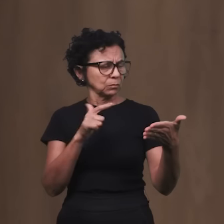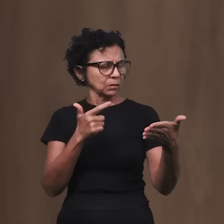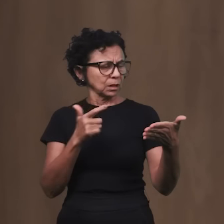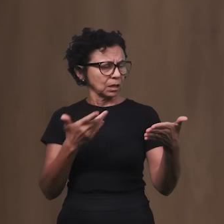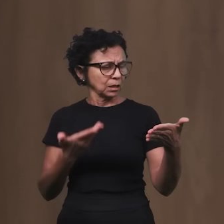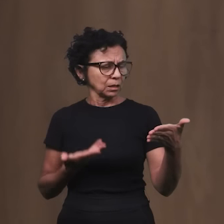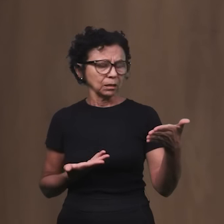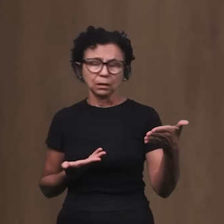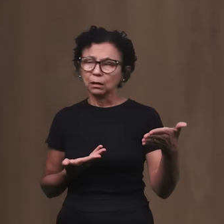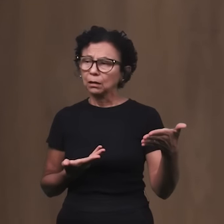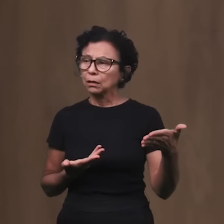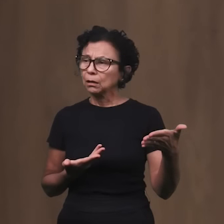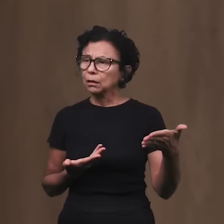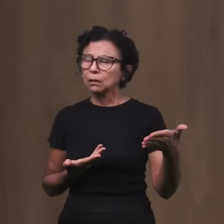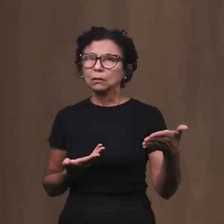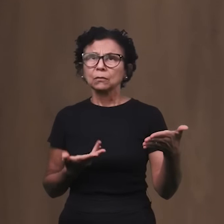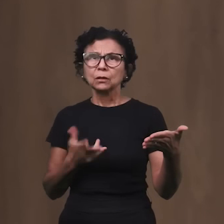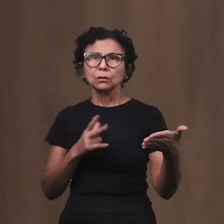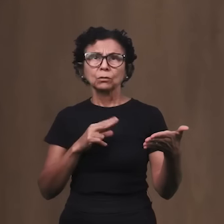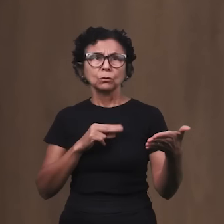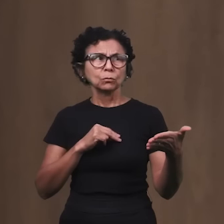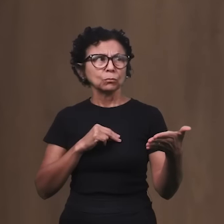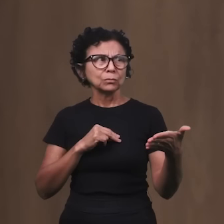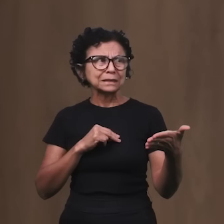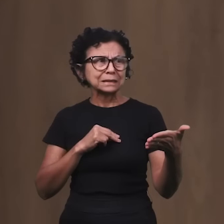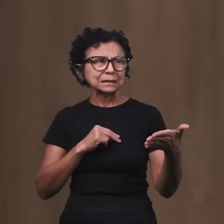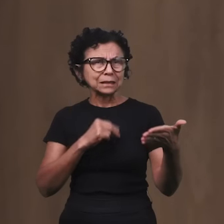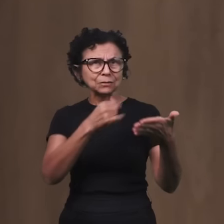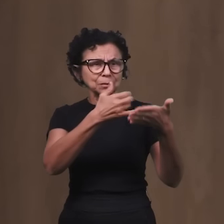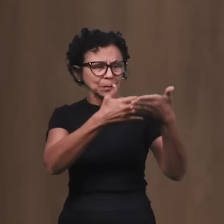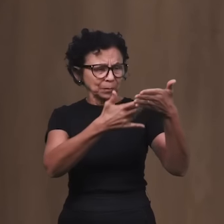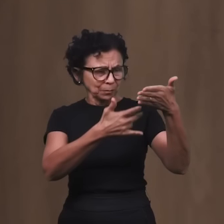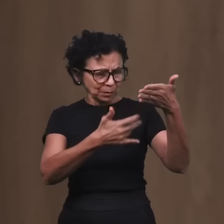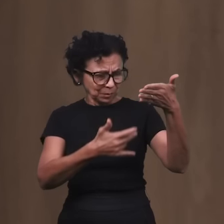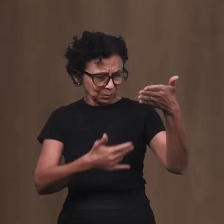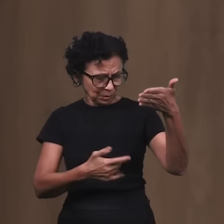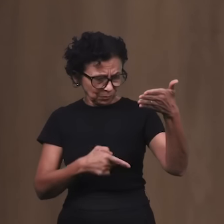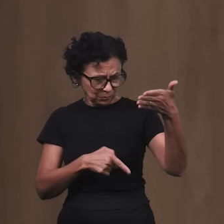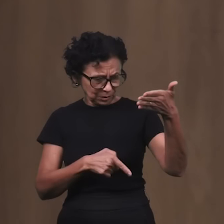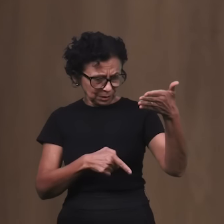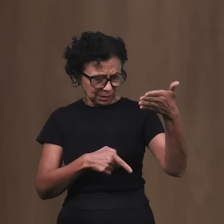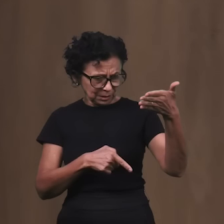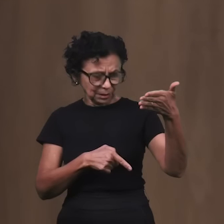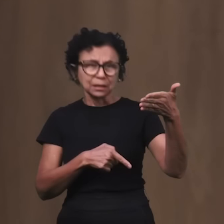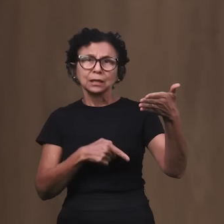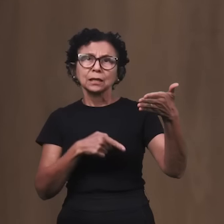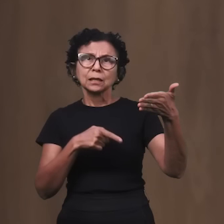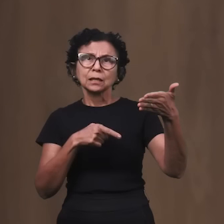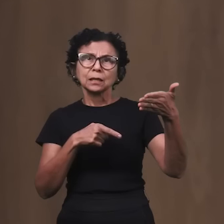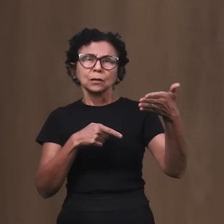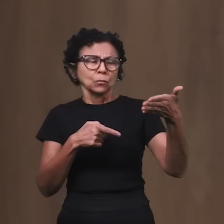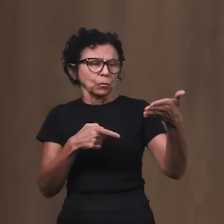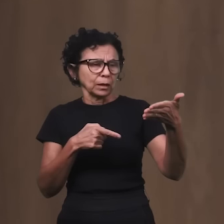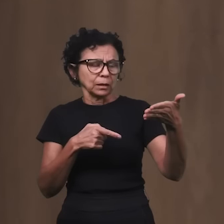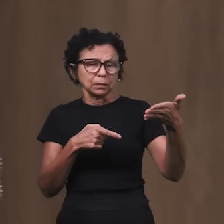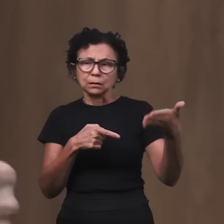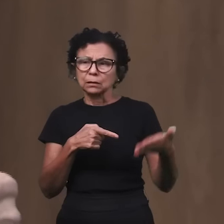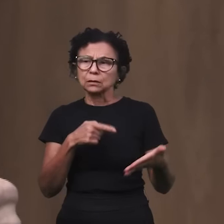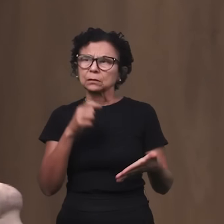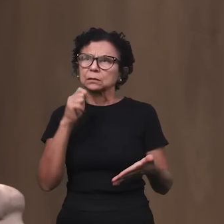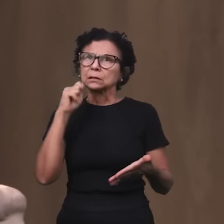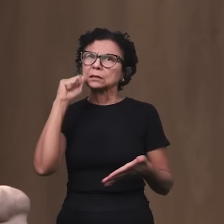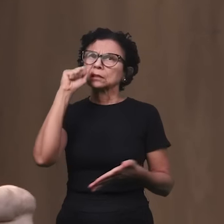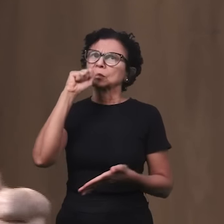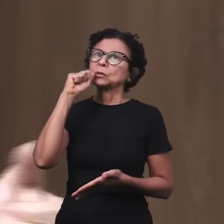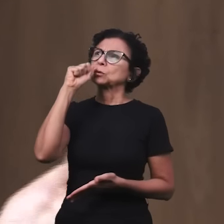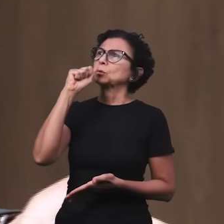assim, nossa. Logo abaixo eu vi odontologia. Quando eu vi odontologia, meu nome estava na odontologia. Bom, eu entendi